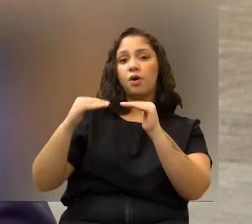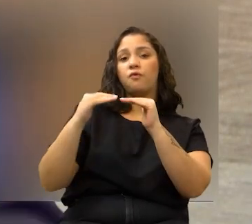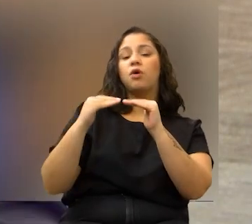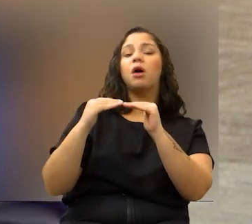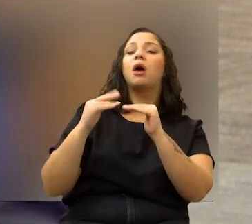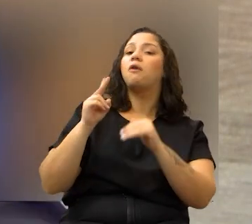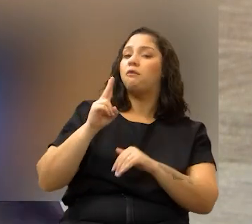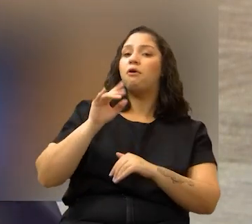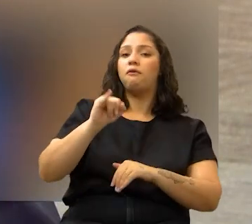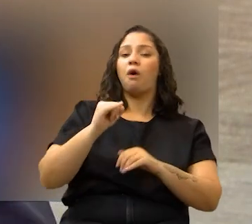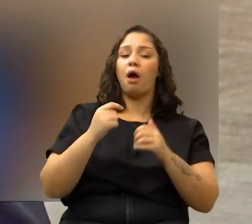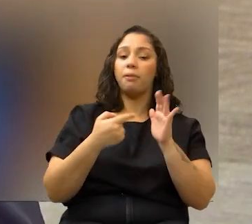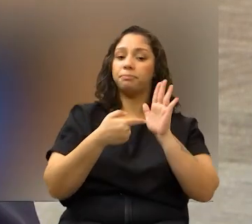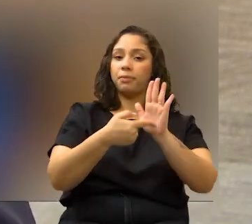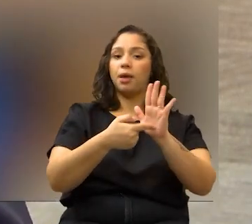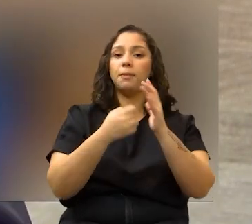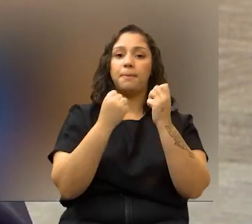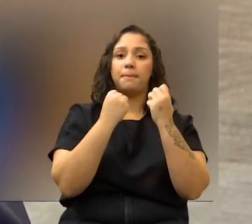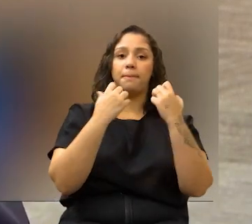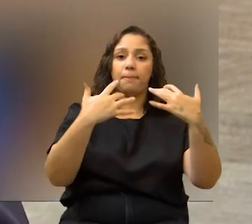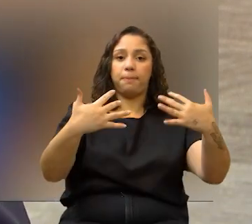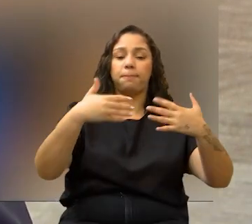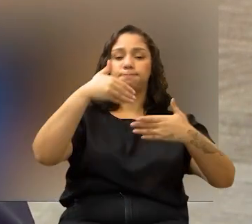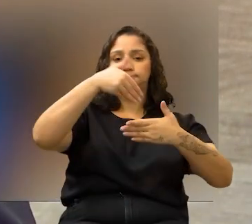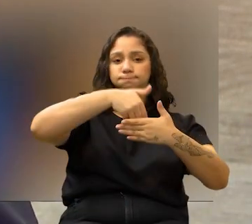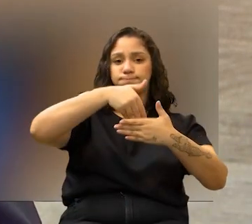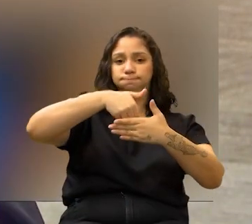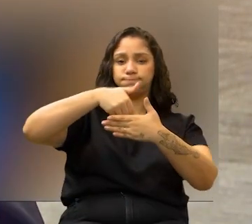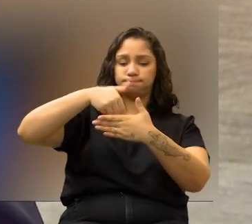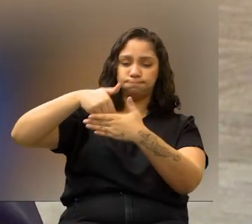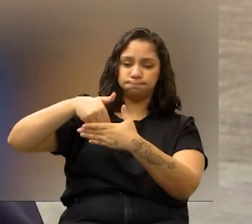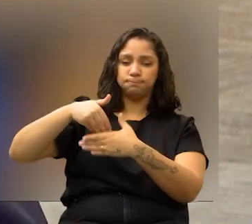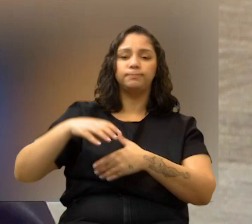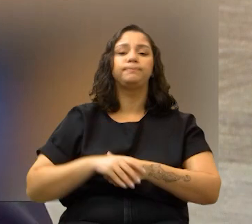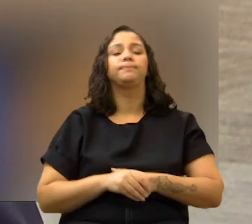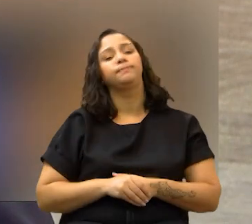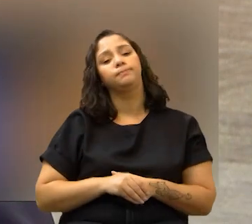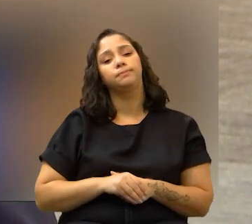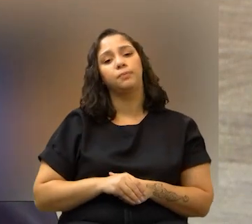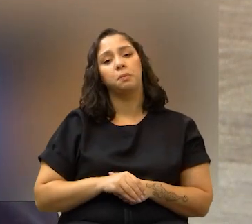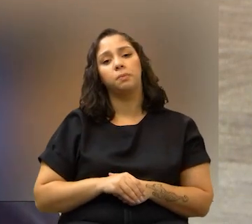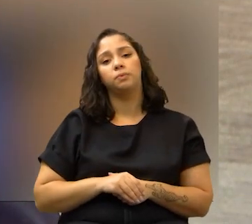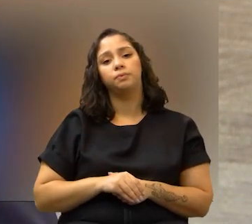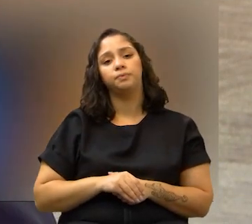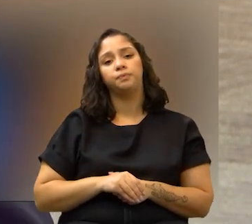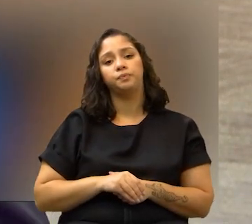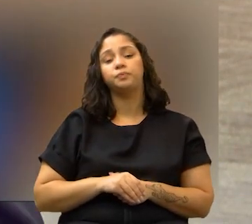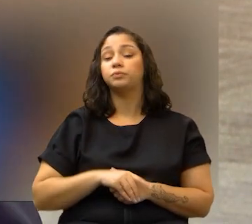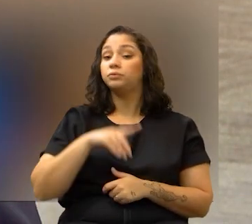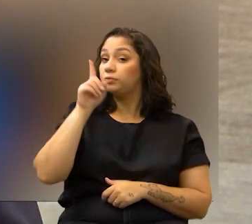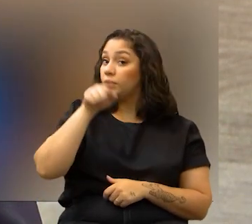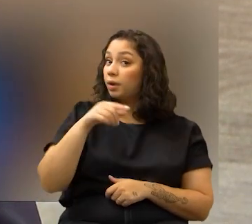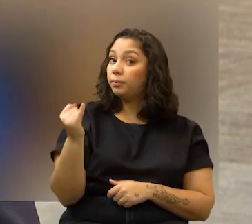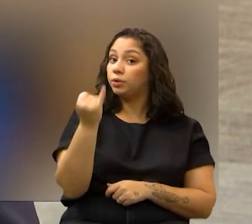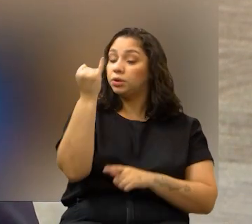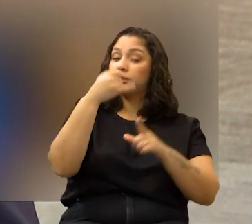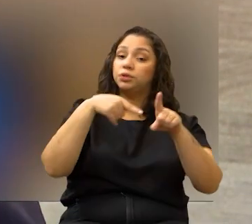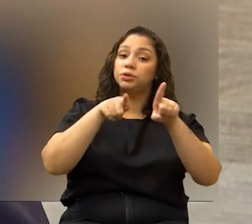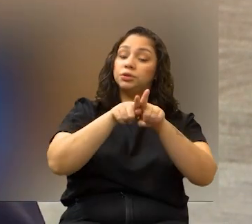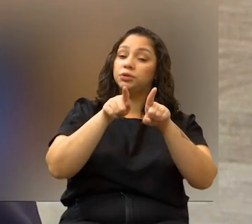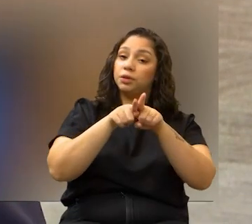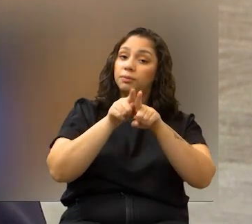projetos virão para ser apreciados no nosso plenário. E importante